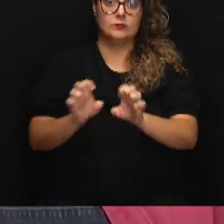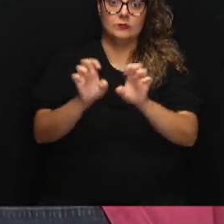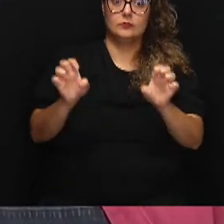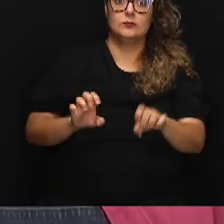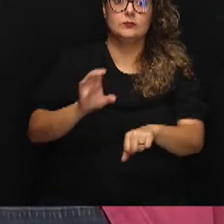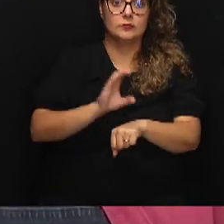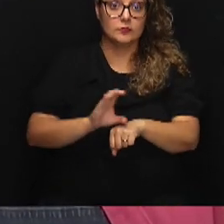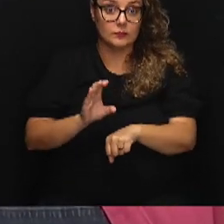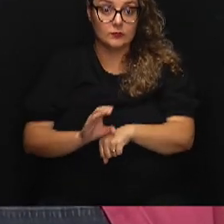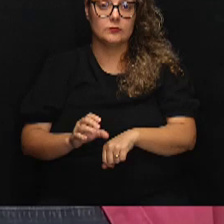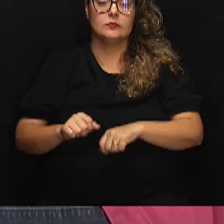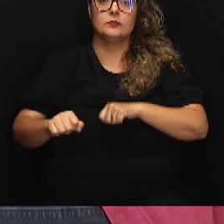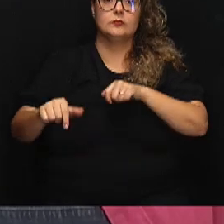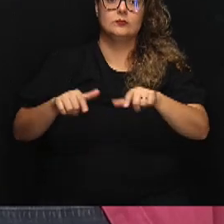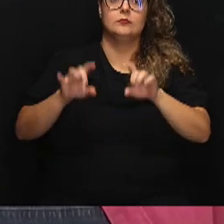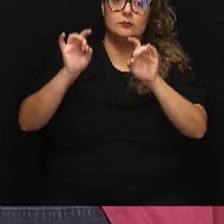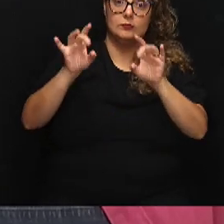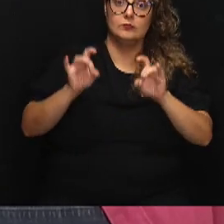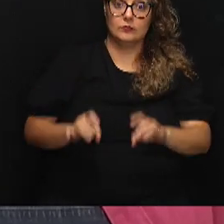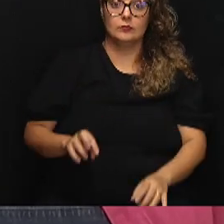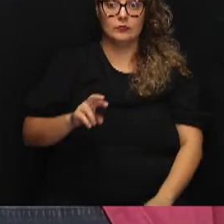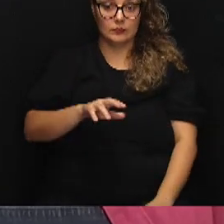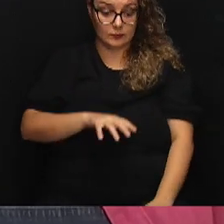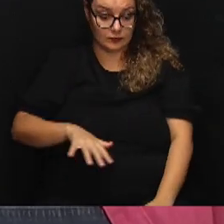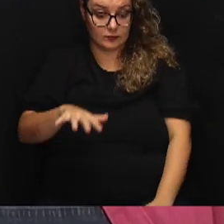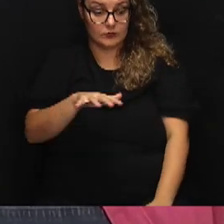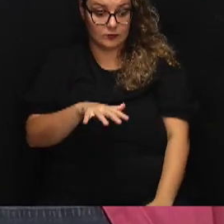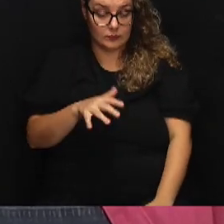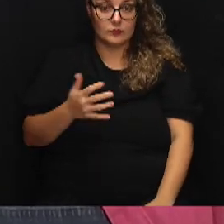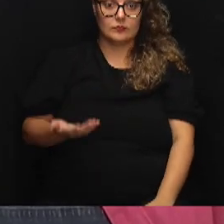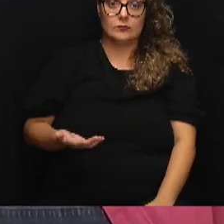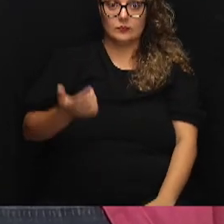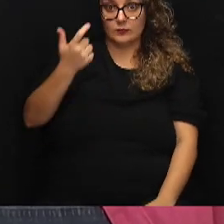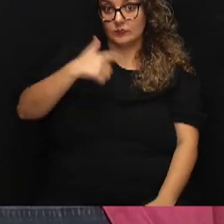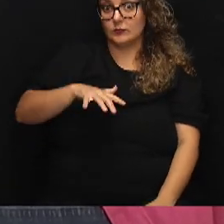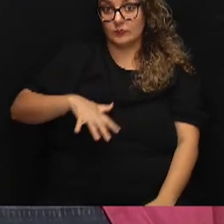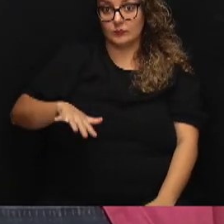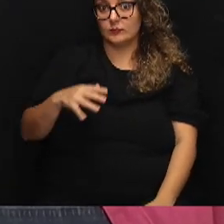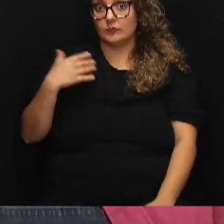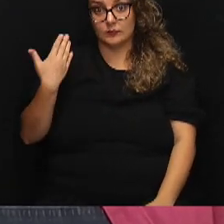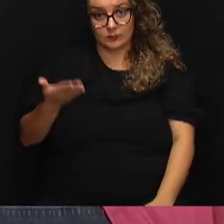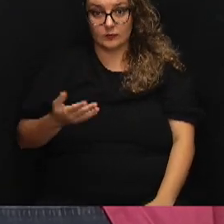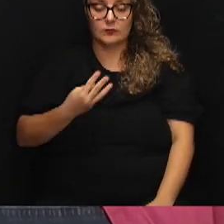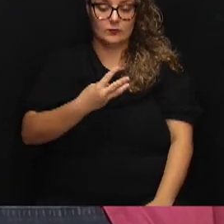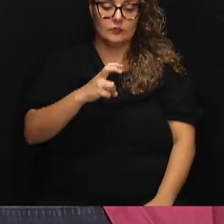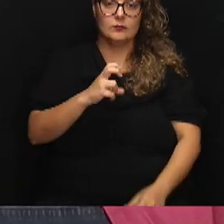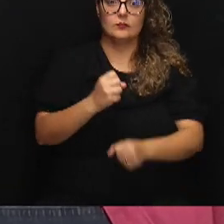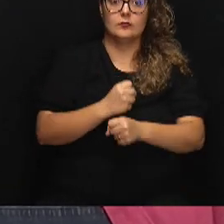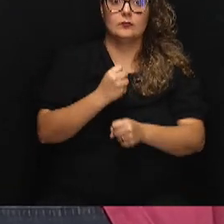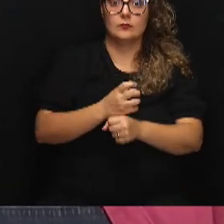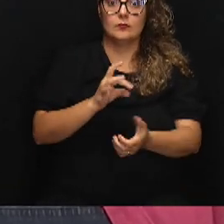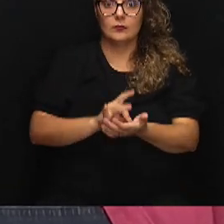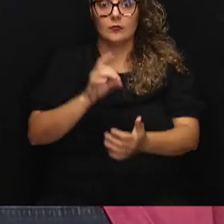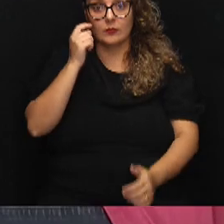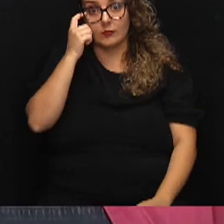curso de formação específica para essa área. Né? Eu sou da área, eu estou nessa área há 35 anos, na verdade, mas na minha época não tinha.